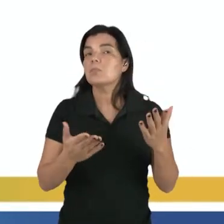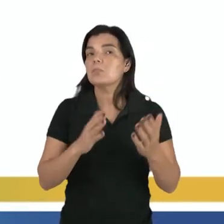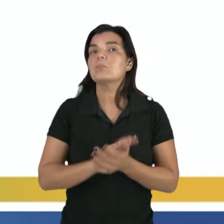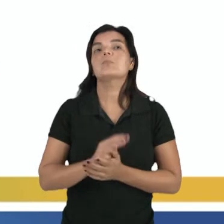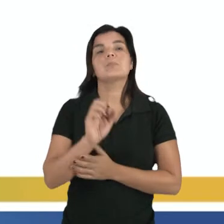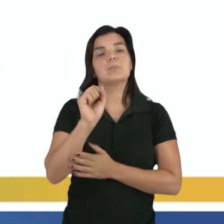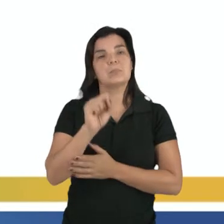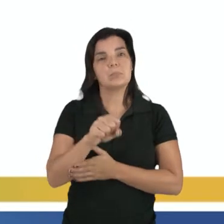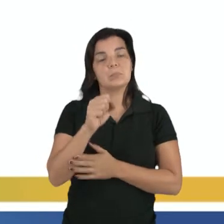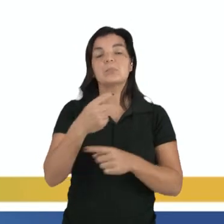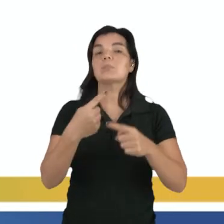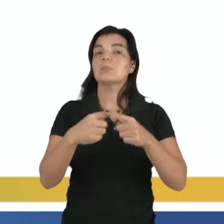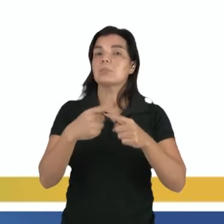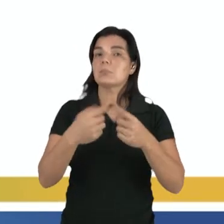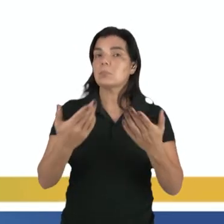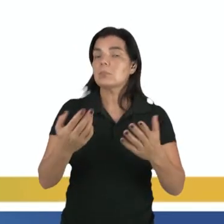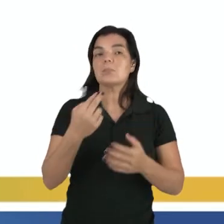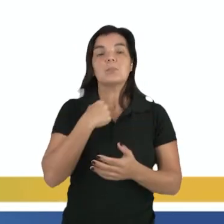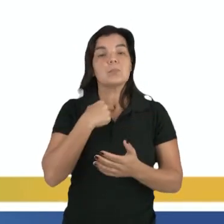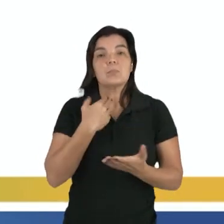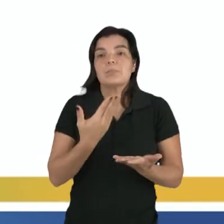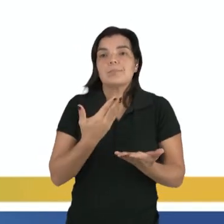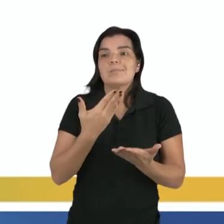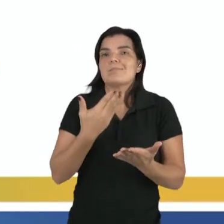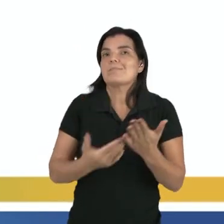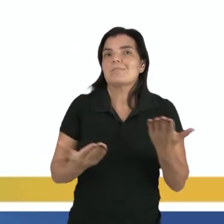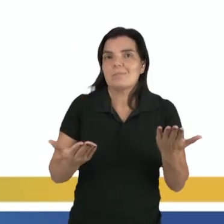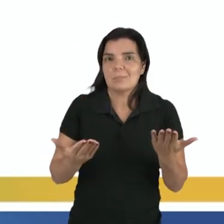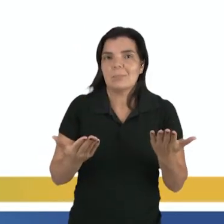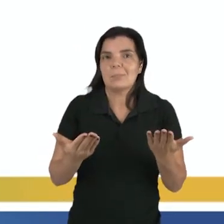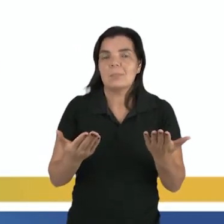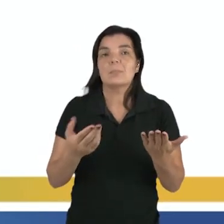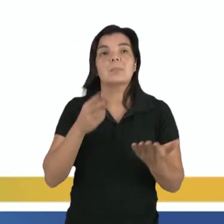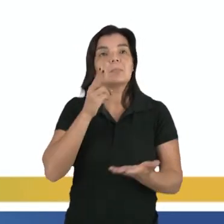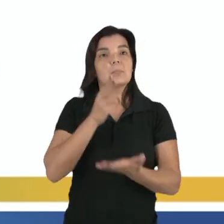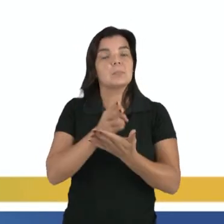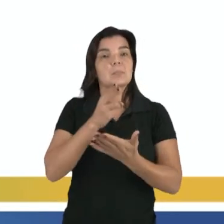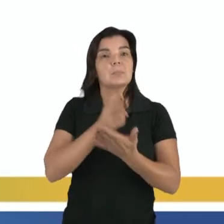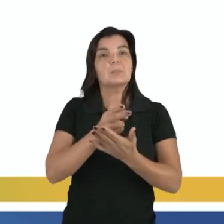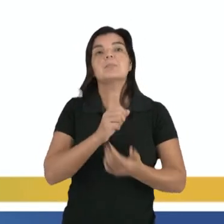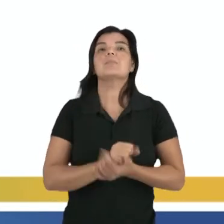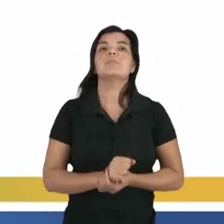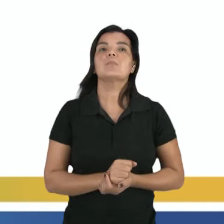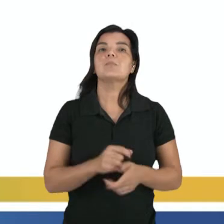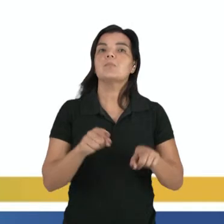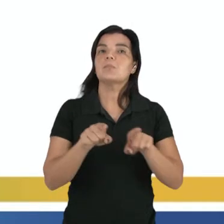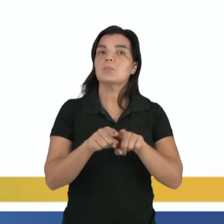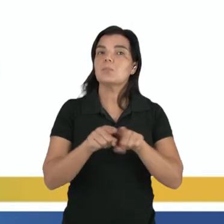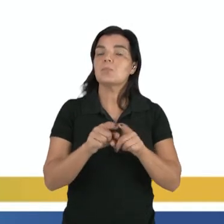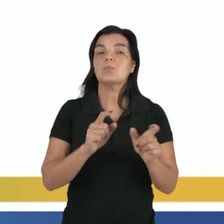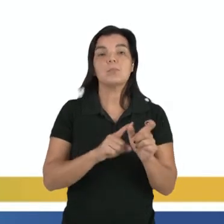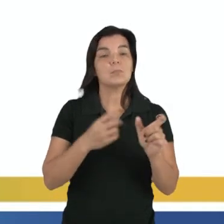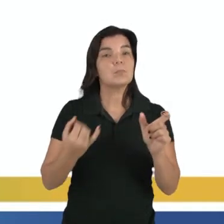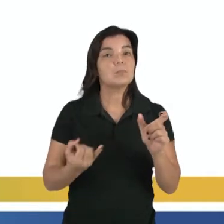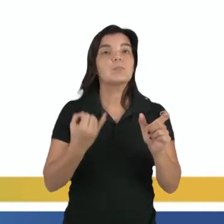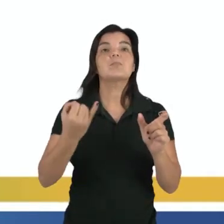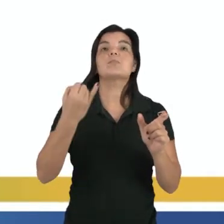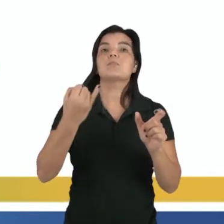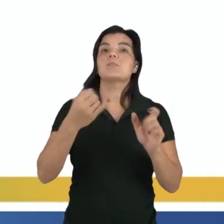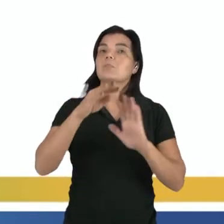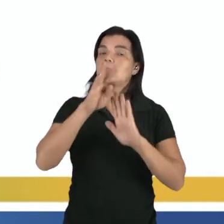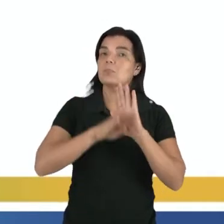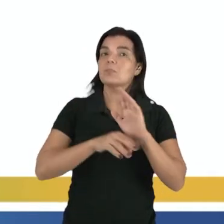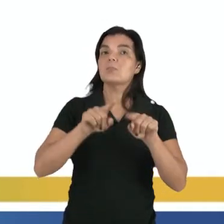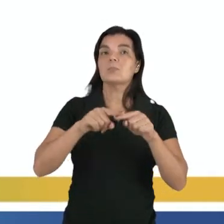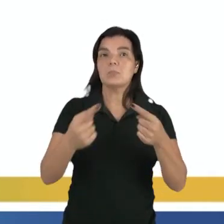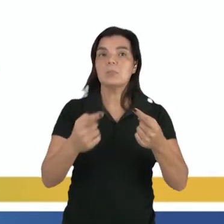está utilizando, sim. Mas também você não pode se perder nisso. Sempre retirar o termo mais importante do